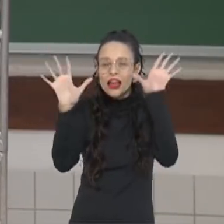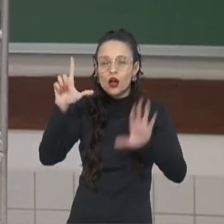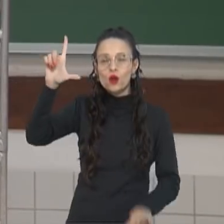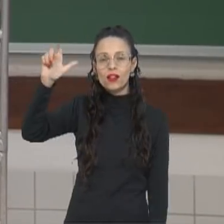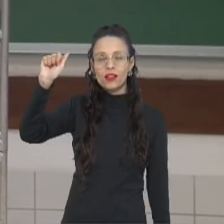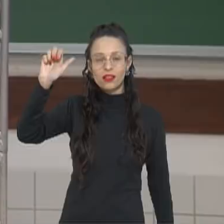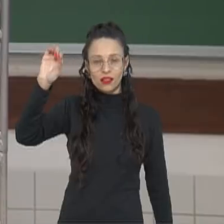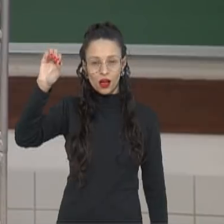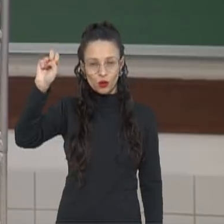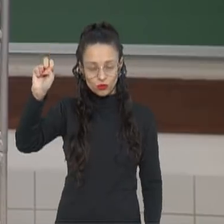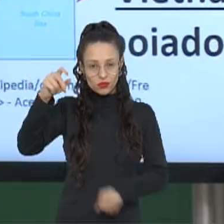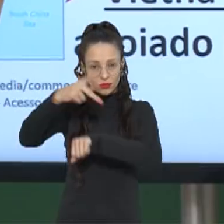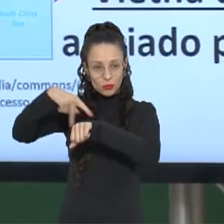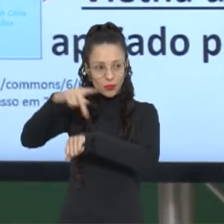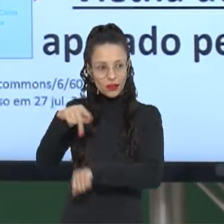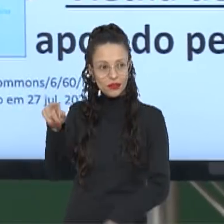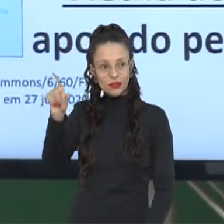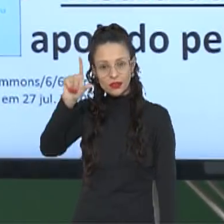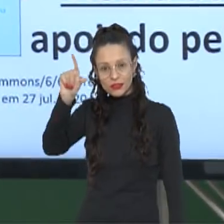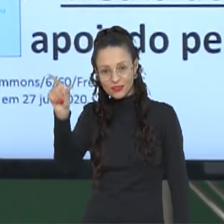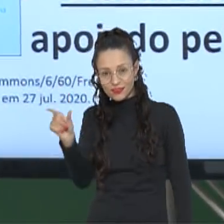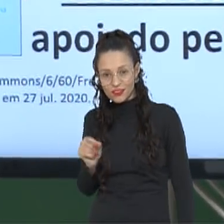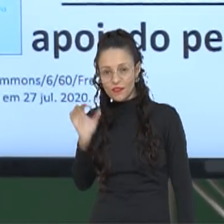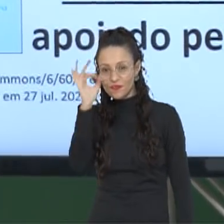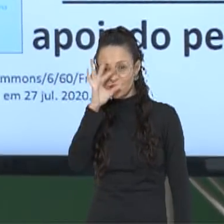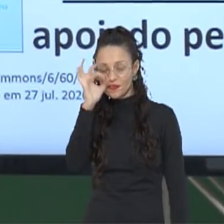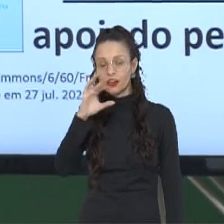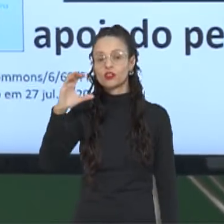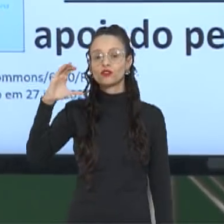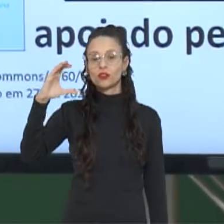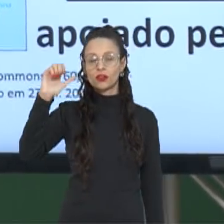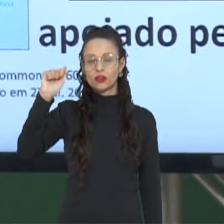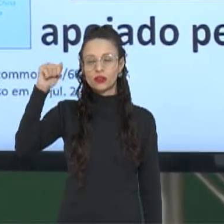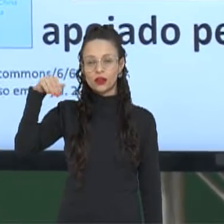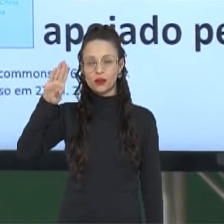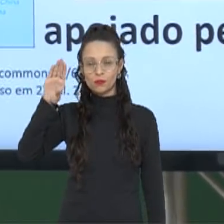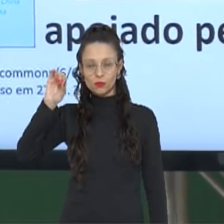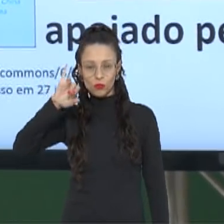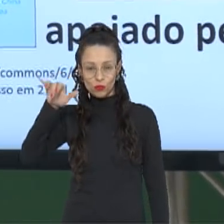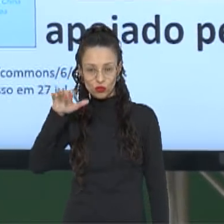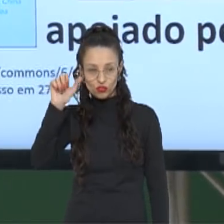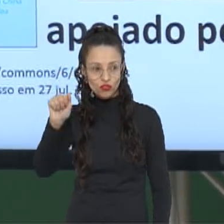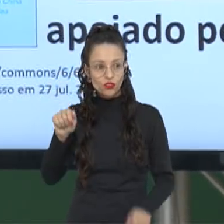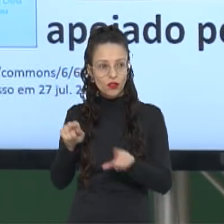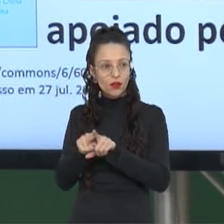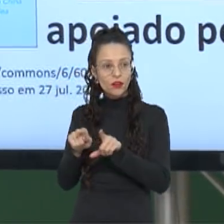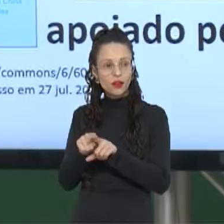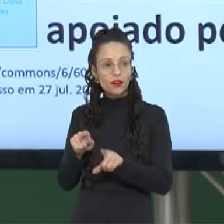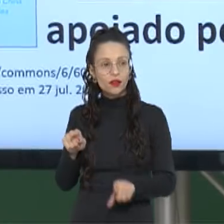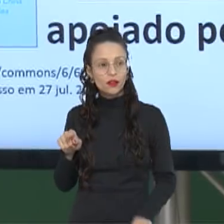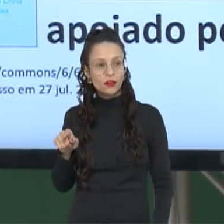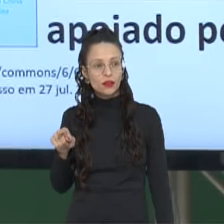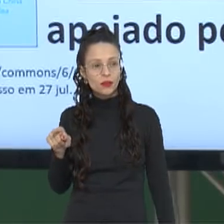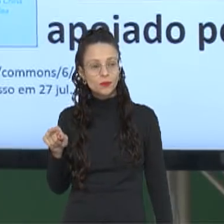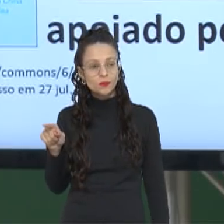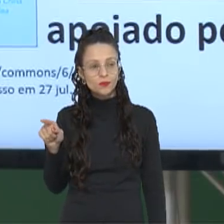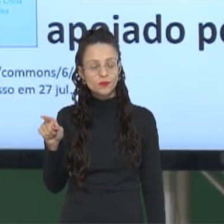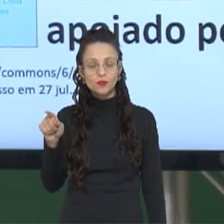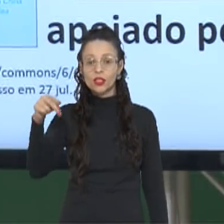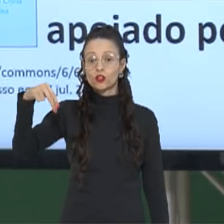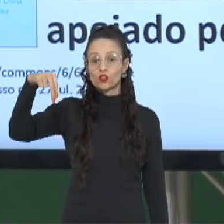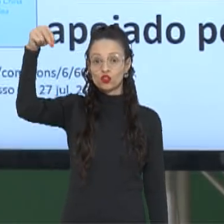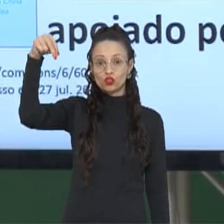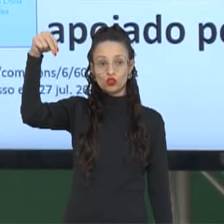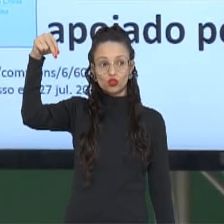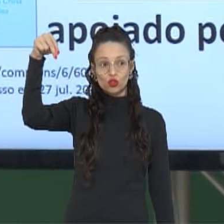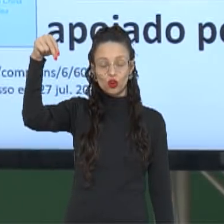lado esquerdo. Camboja, aqui de verdinho. E daí você tem, tá em inglês o mapinha, mas vamos lá. Ao norte,